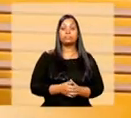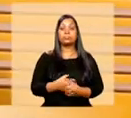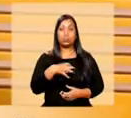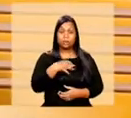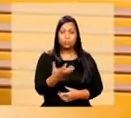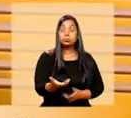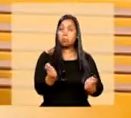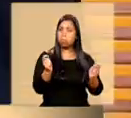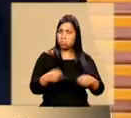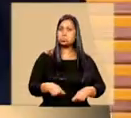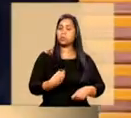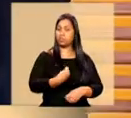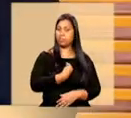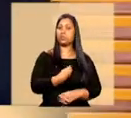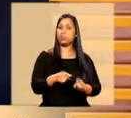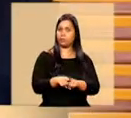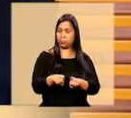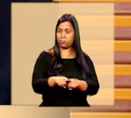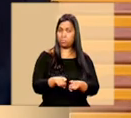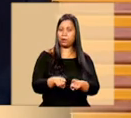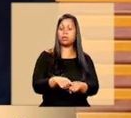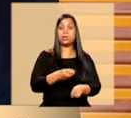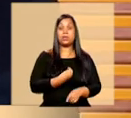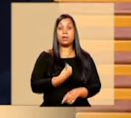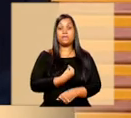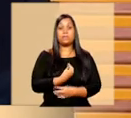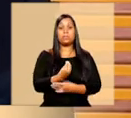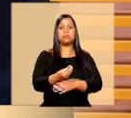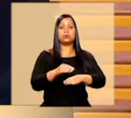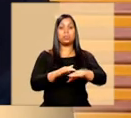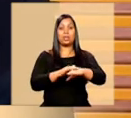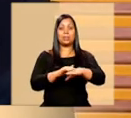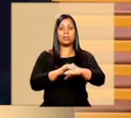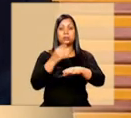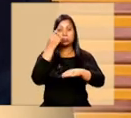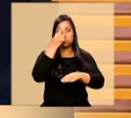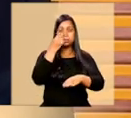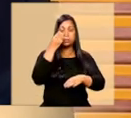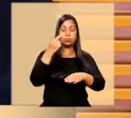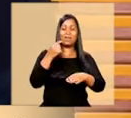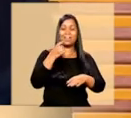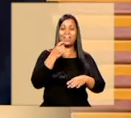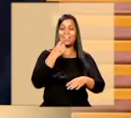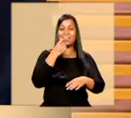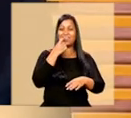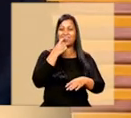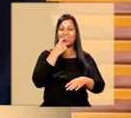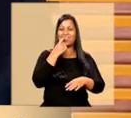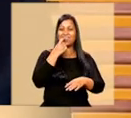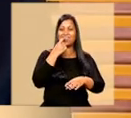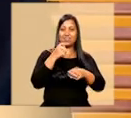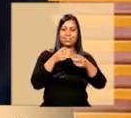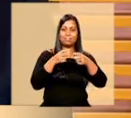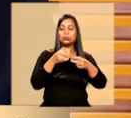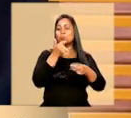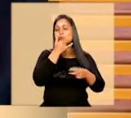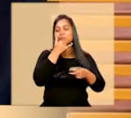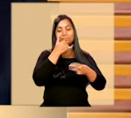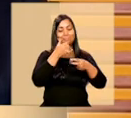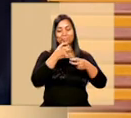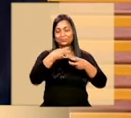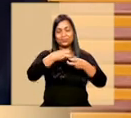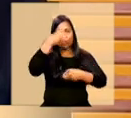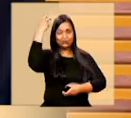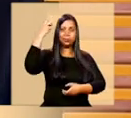né? Sim, a doação é possível em vida também. Em vida nós podemos doar tecido, que é a medula óssea, né? Que é o cadastro que a